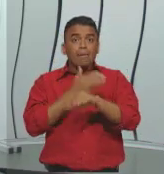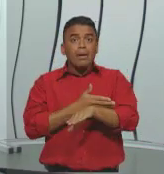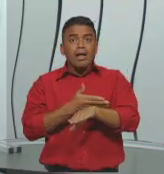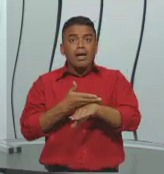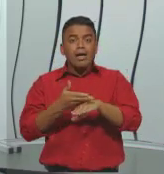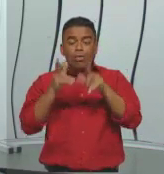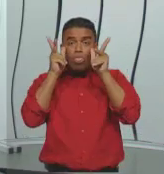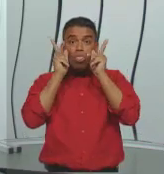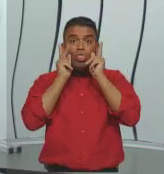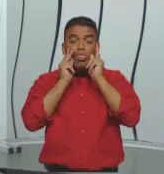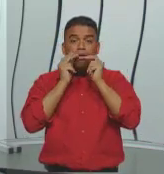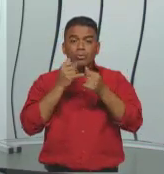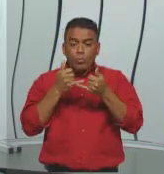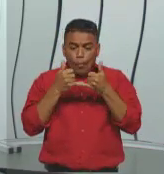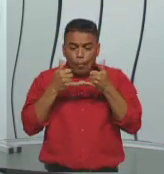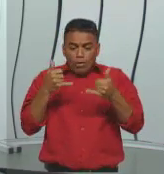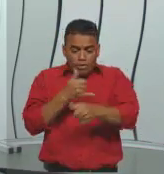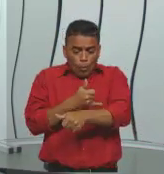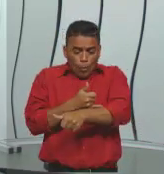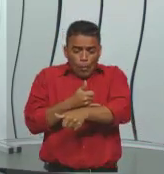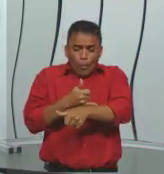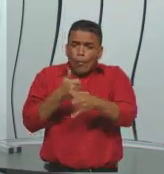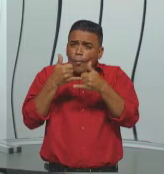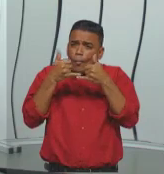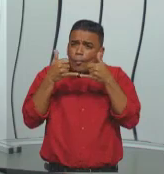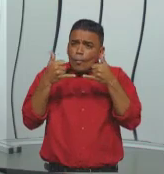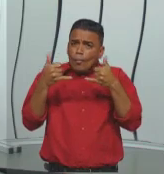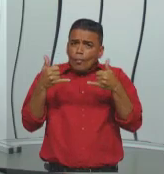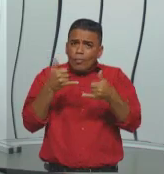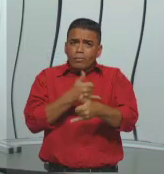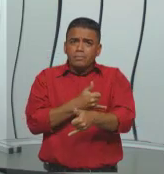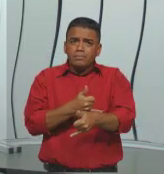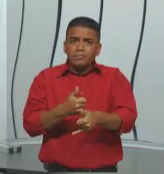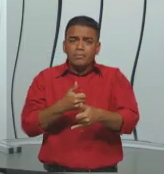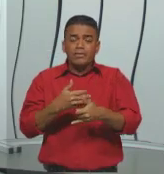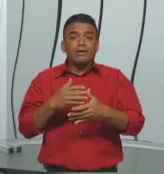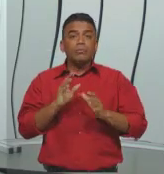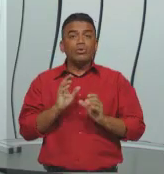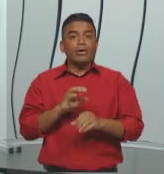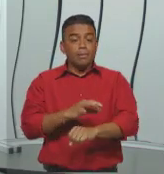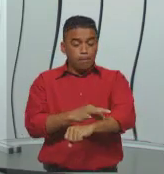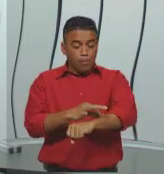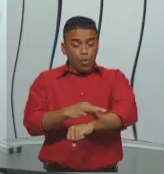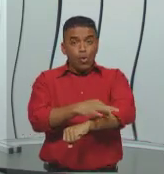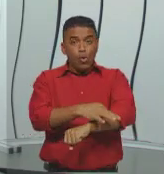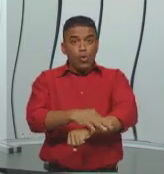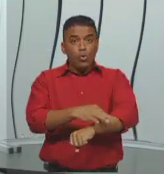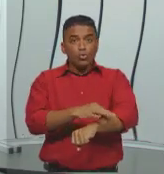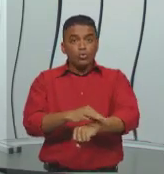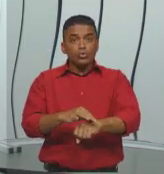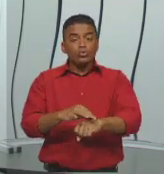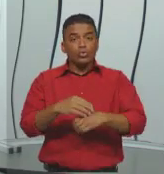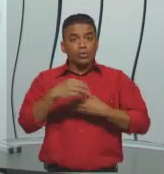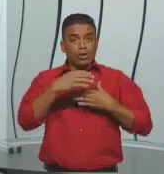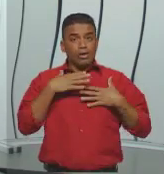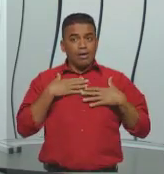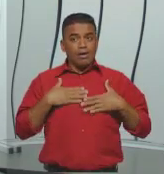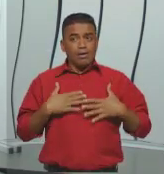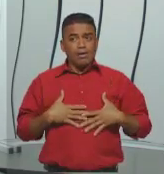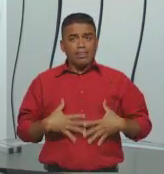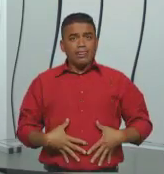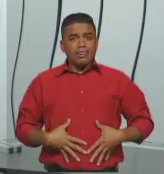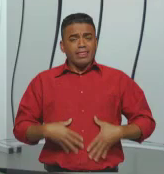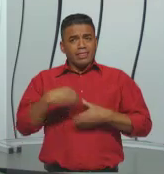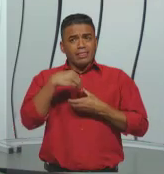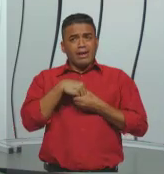foram afinados para que esse sangue fosse concentrado na sua musculatura e nos órgãos mais internos. Por que